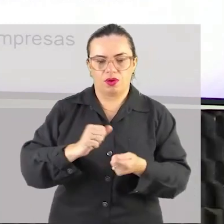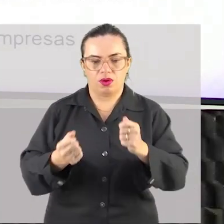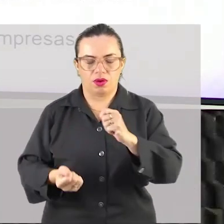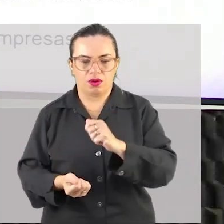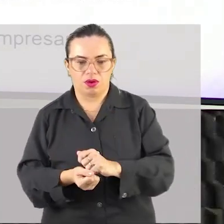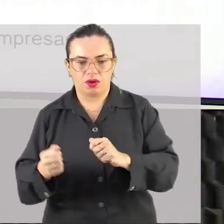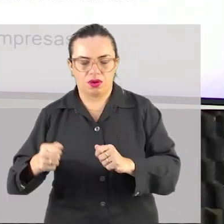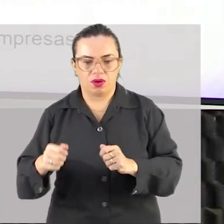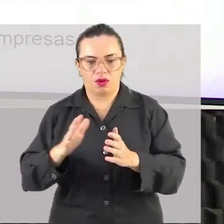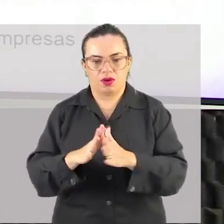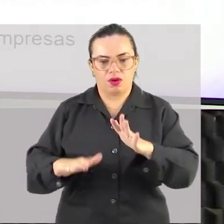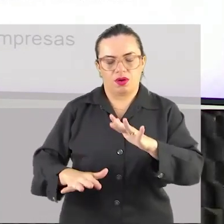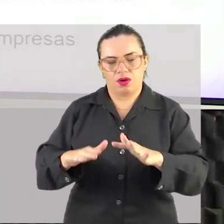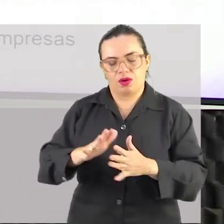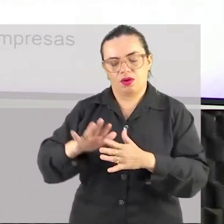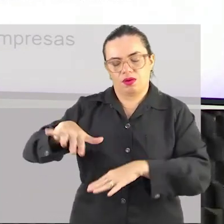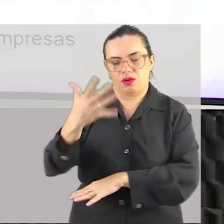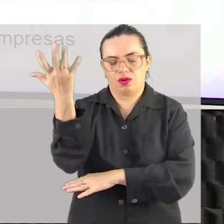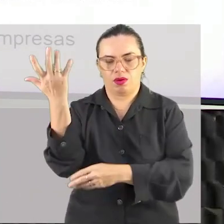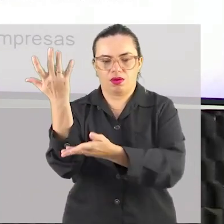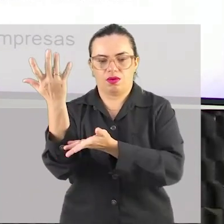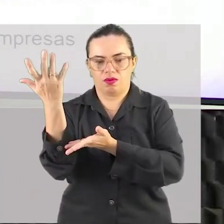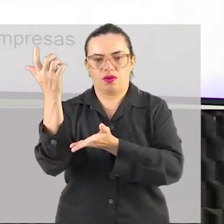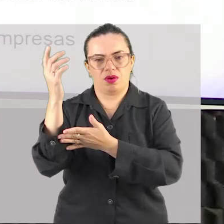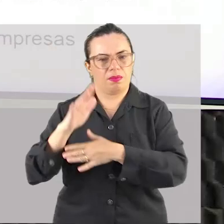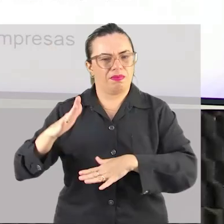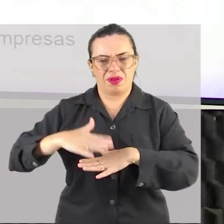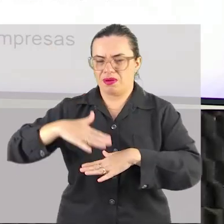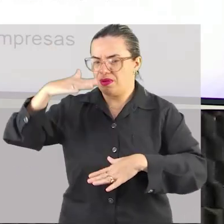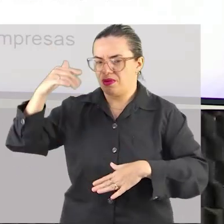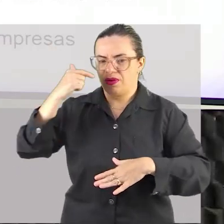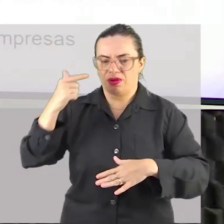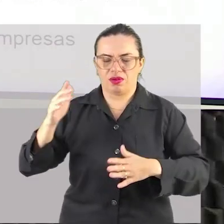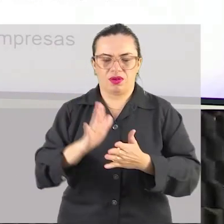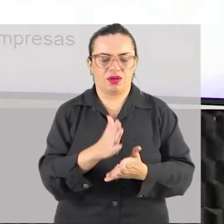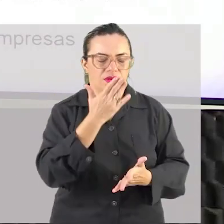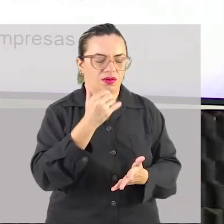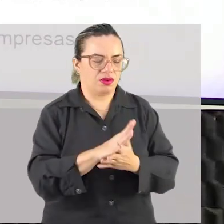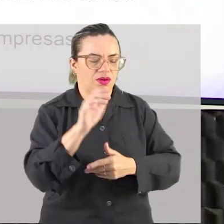o peso do desmatamento foi maior do que o da produção de alimentos. Então,